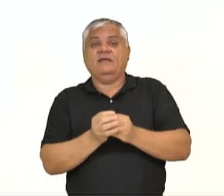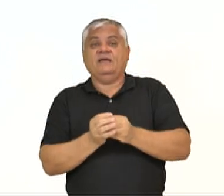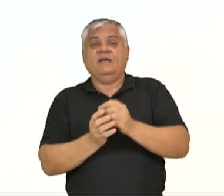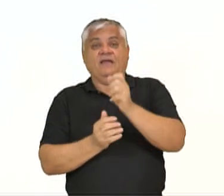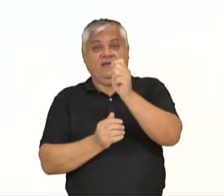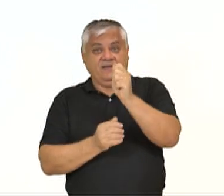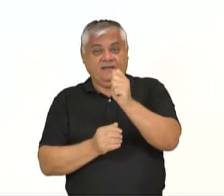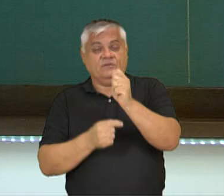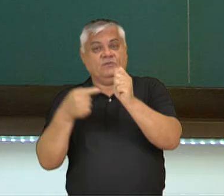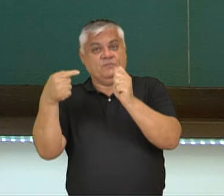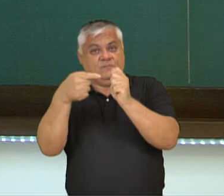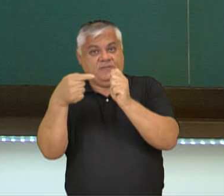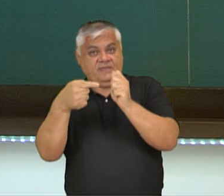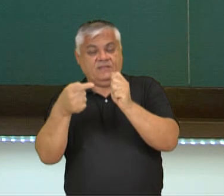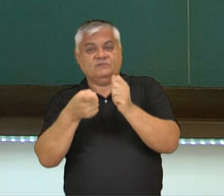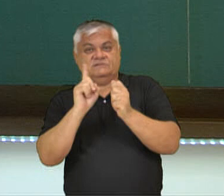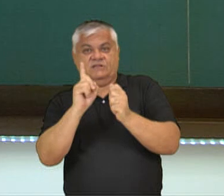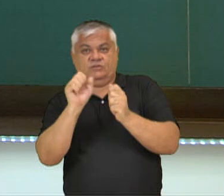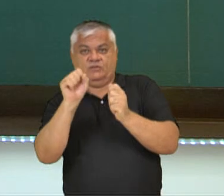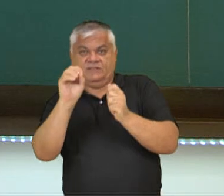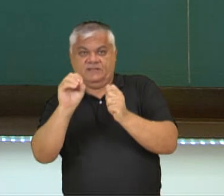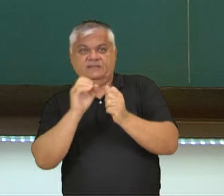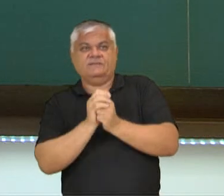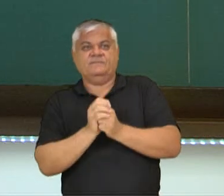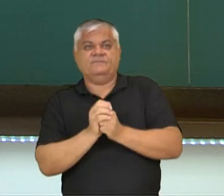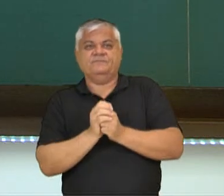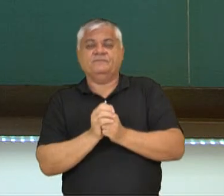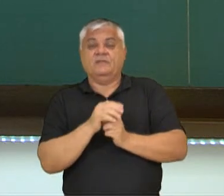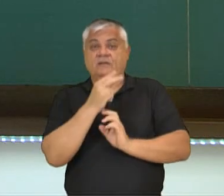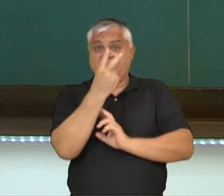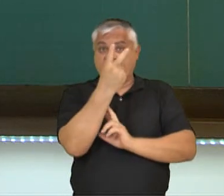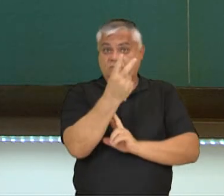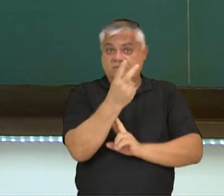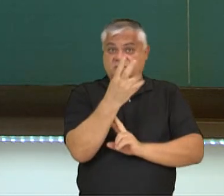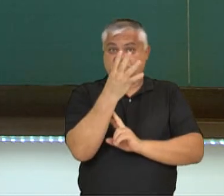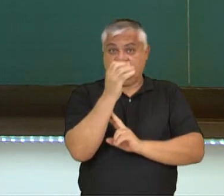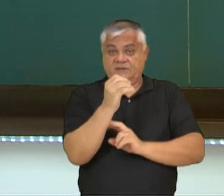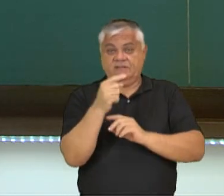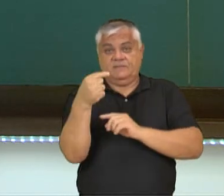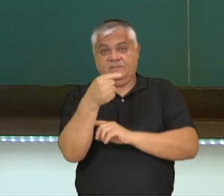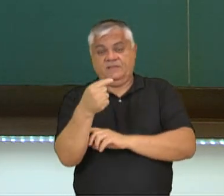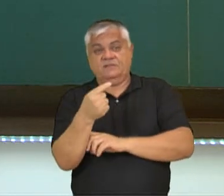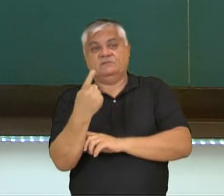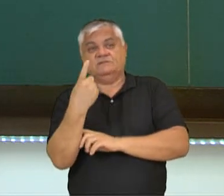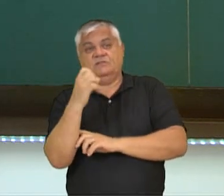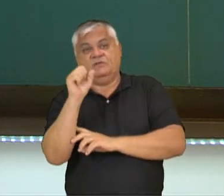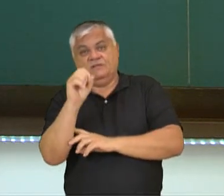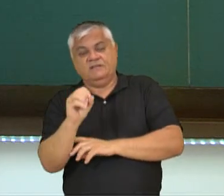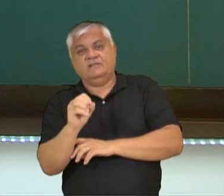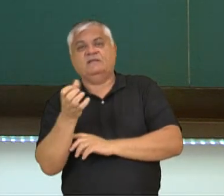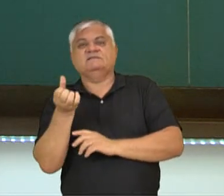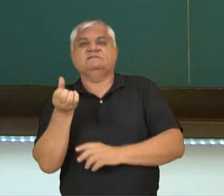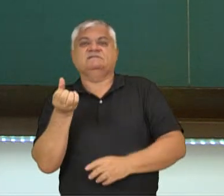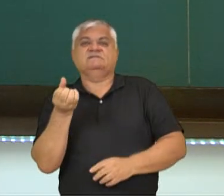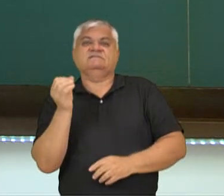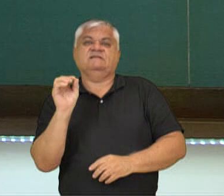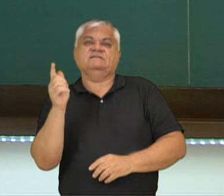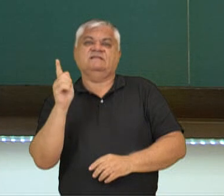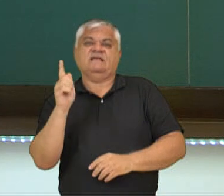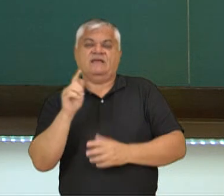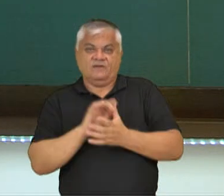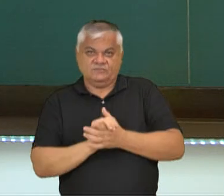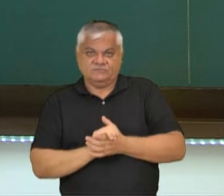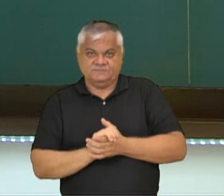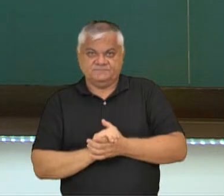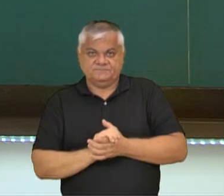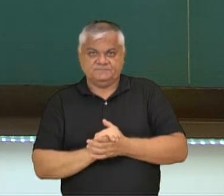o ângulo menos 180 graus. Então, 240 menos 180 graus é igual a o ângulo de